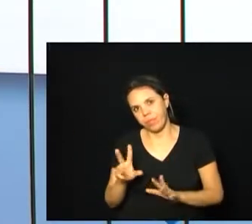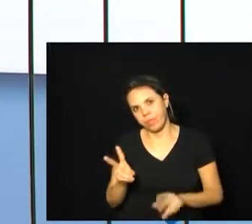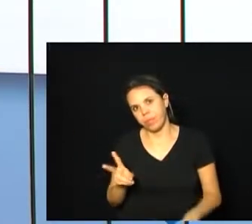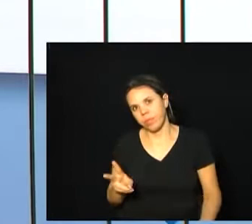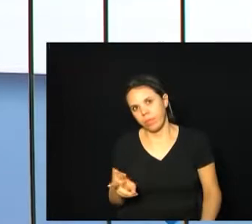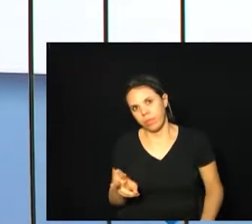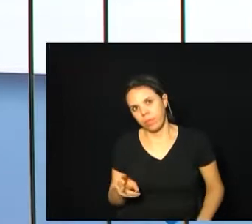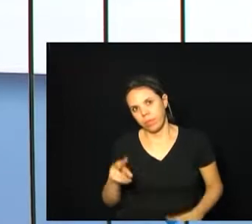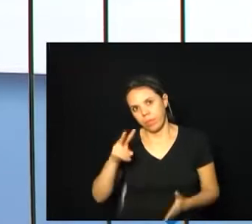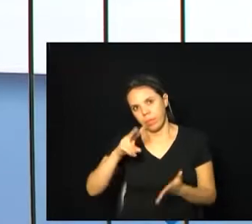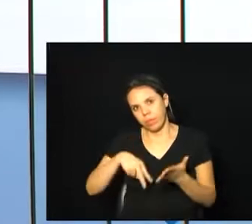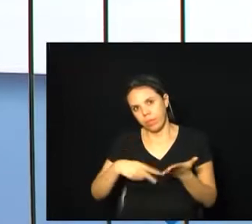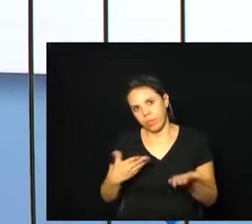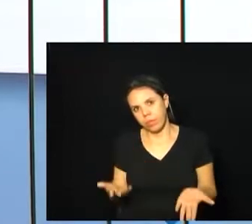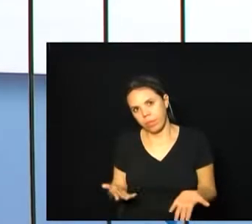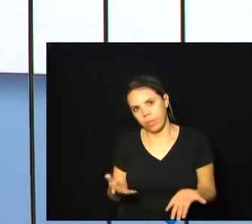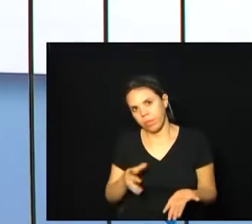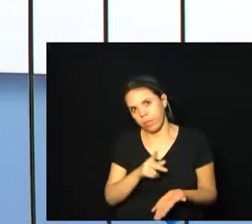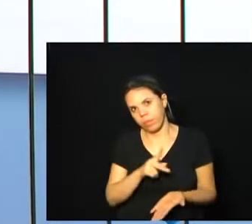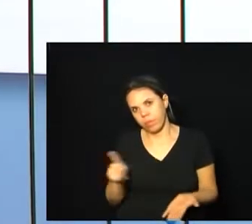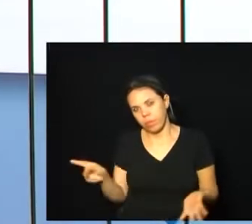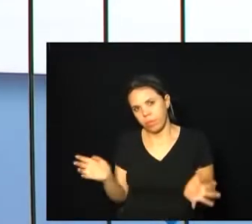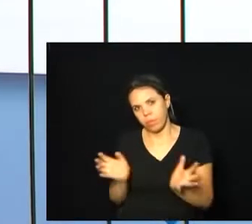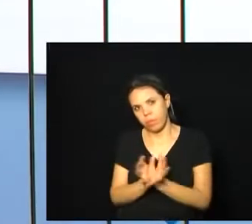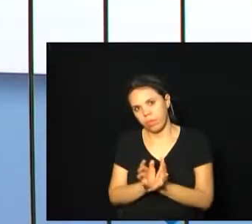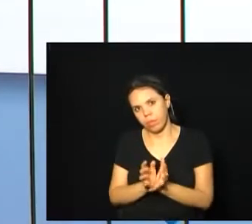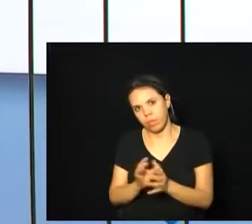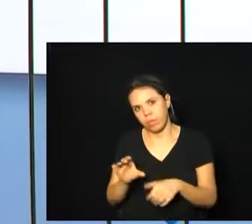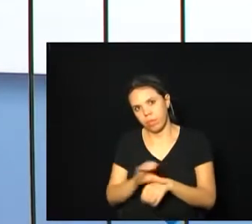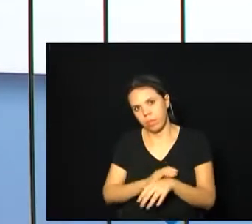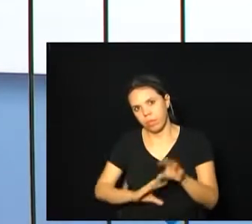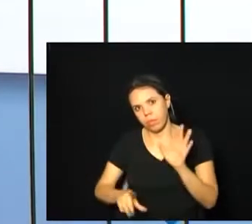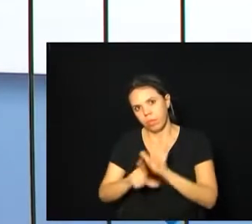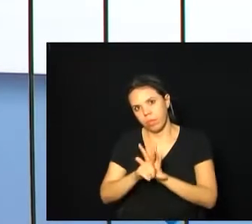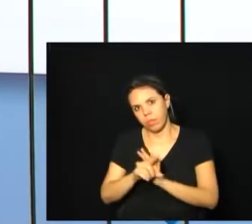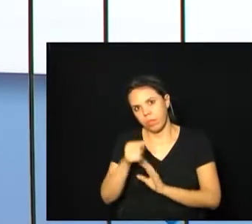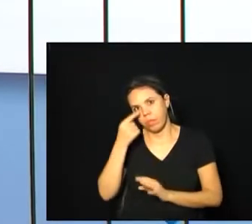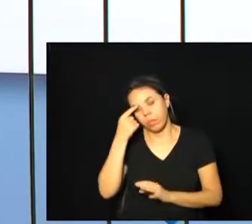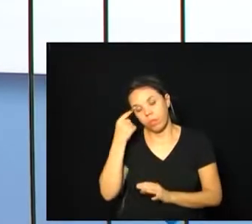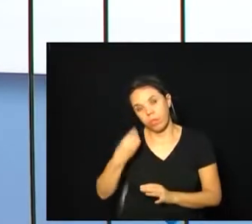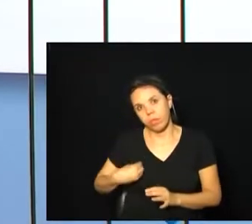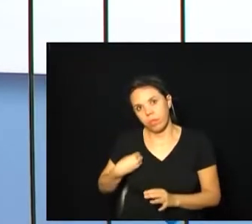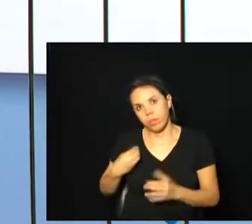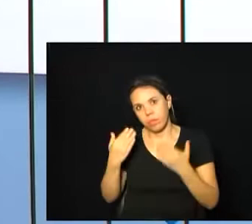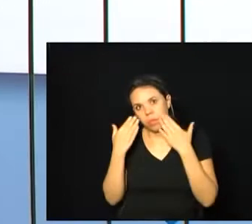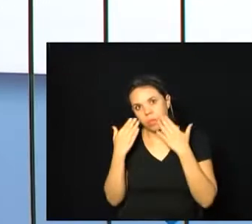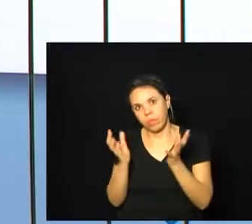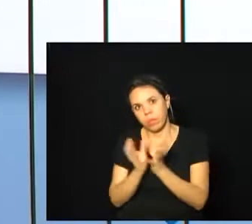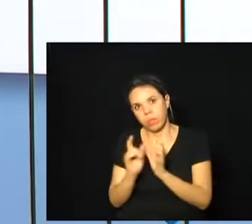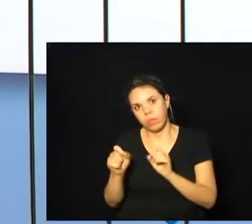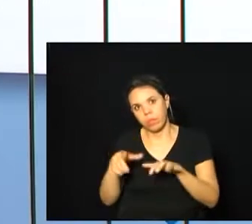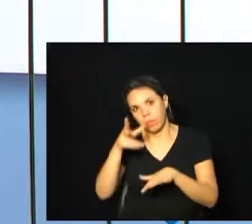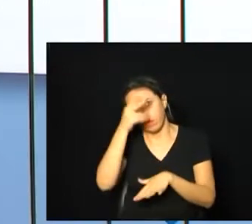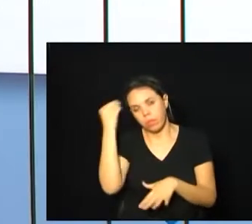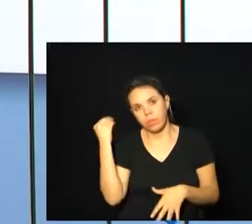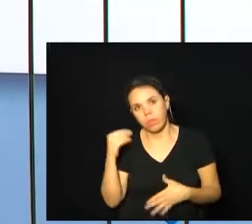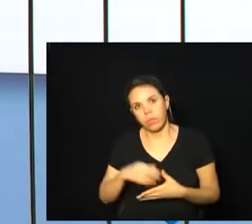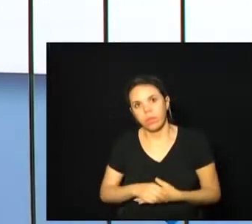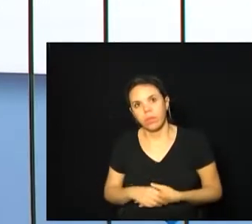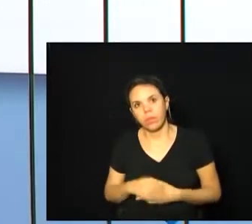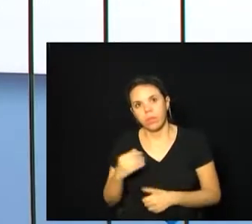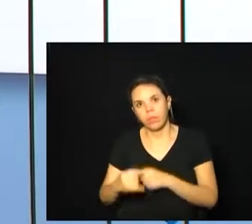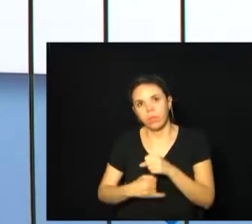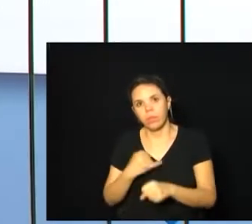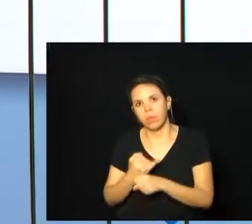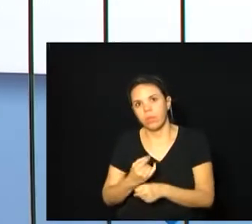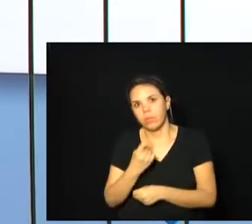elas serão lidas pelo presidente da Comissão de Constituição e Legalidade, que estará à frente dessas audiências públicas. O site